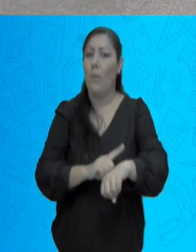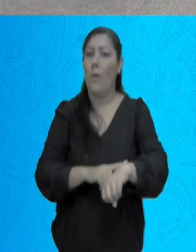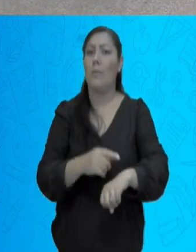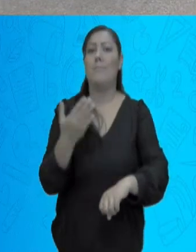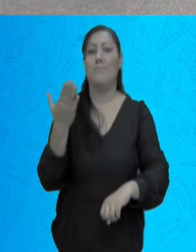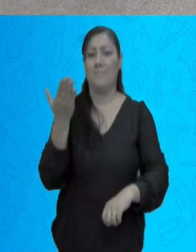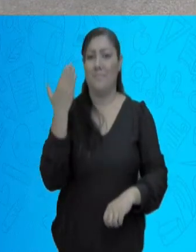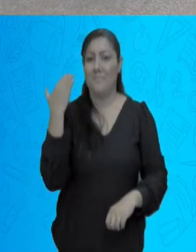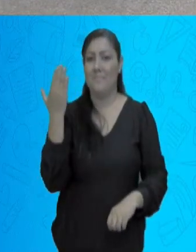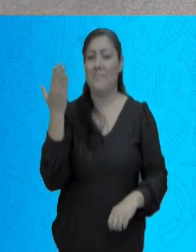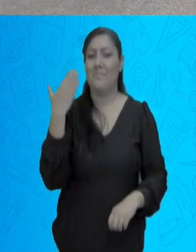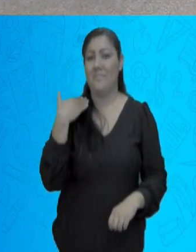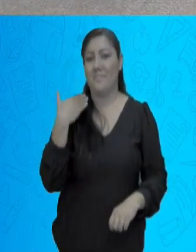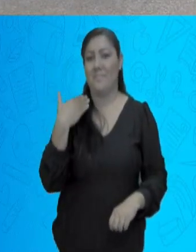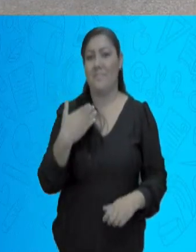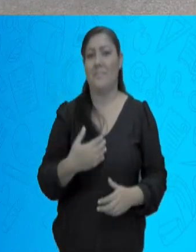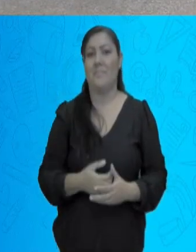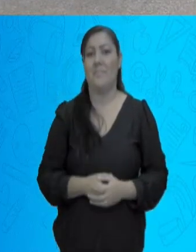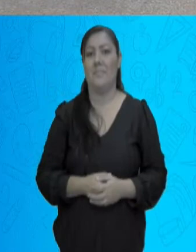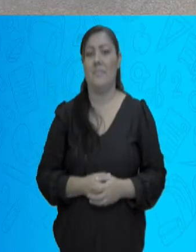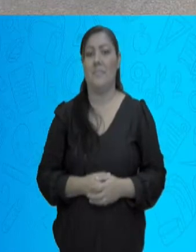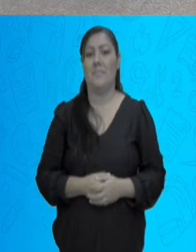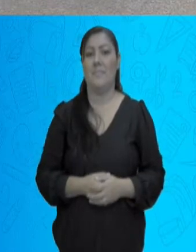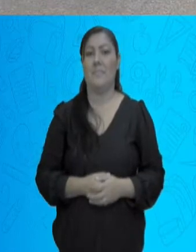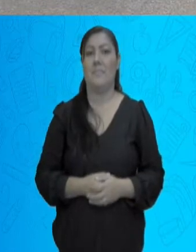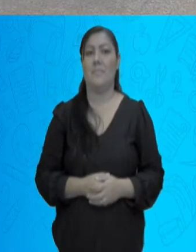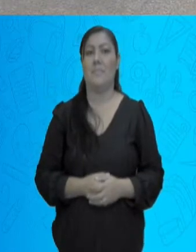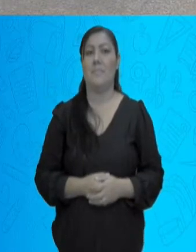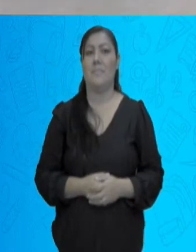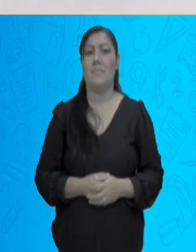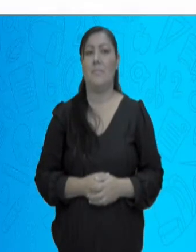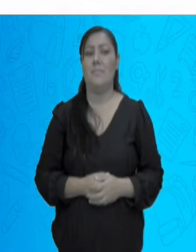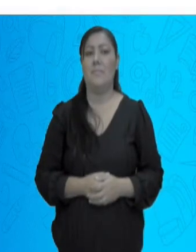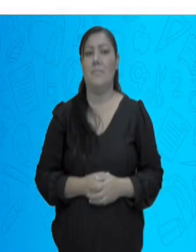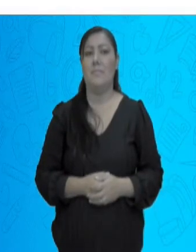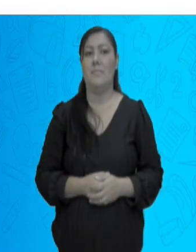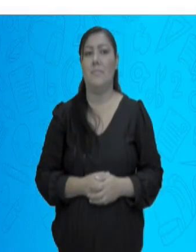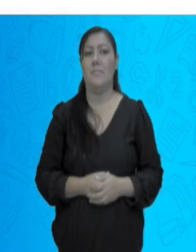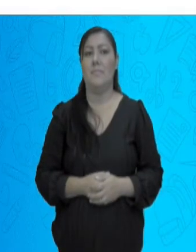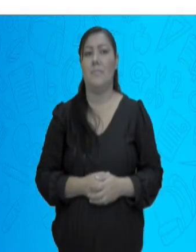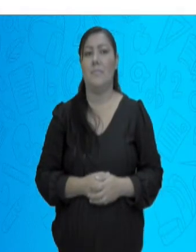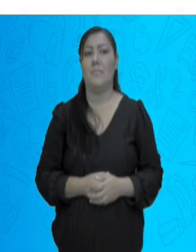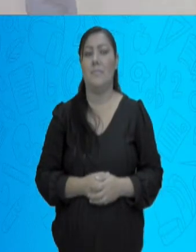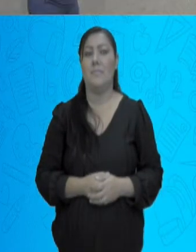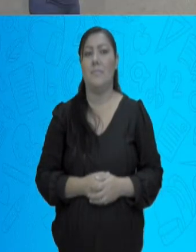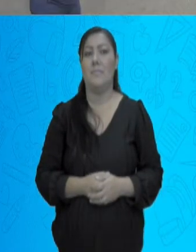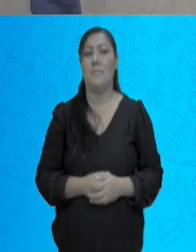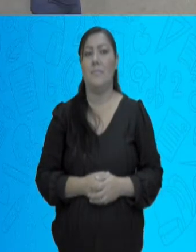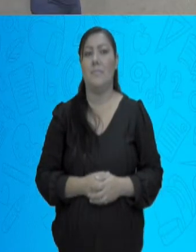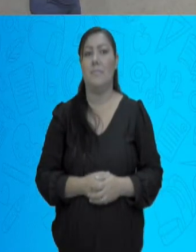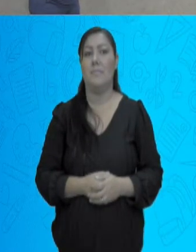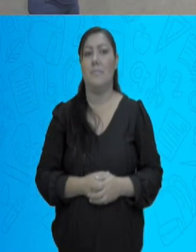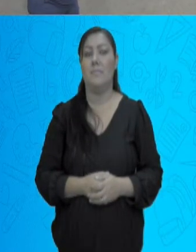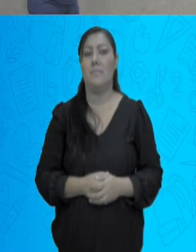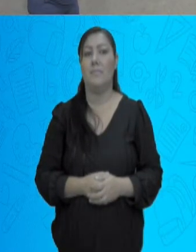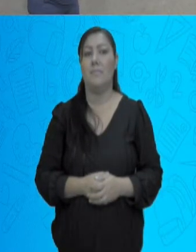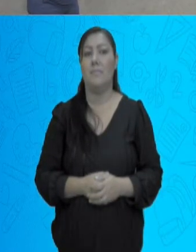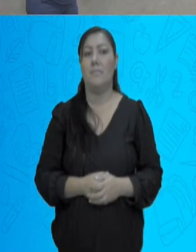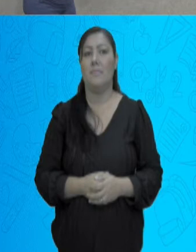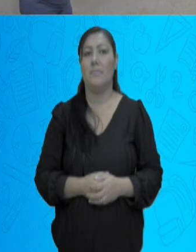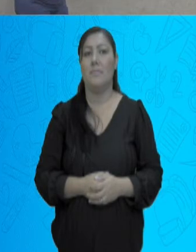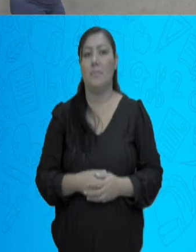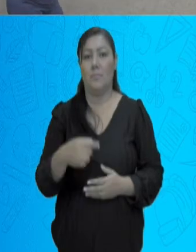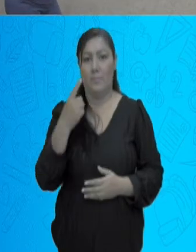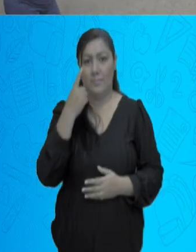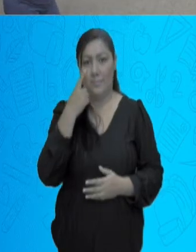passado. E aí você pode observar aqui, ó, pretérito imperfeito e